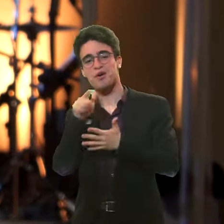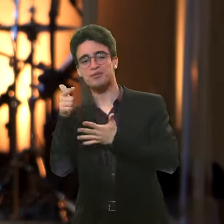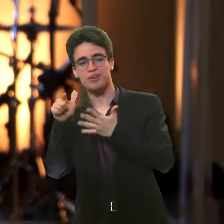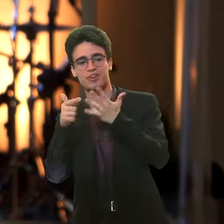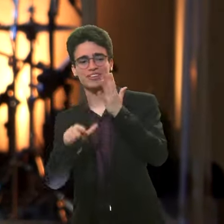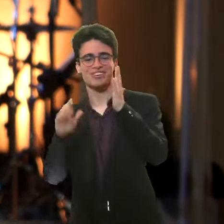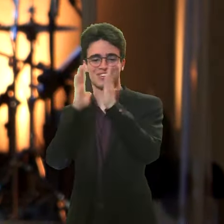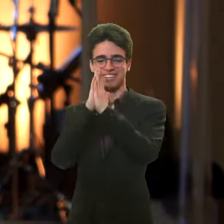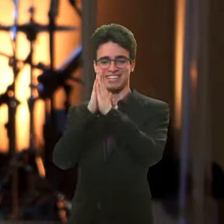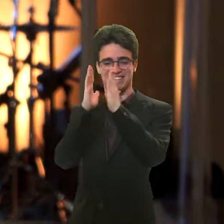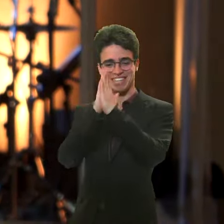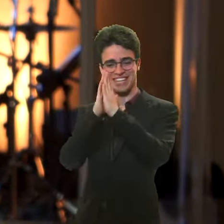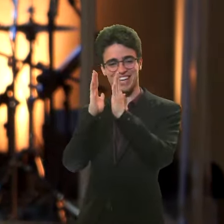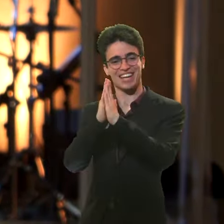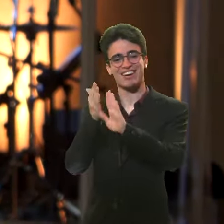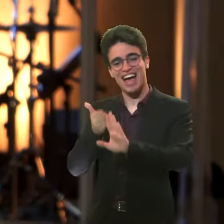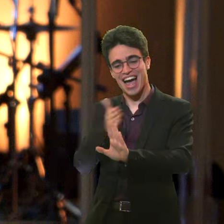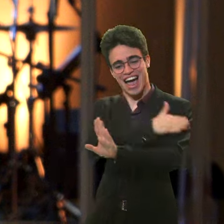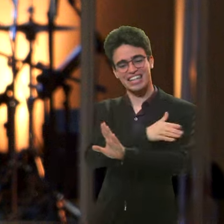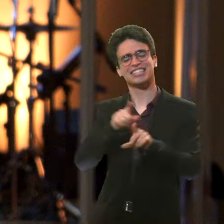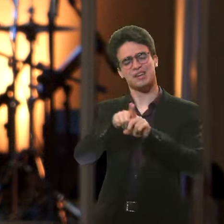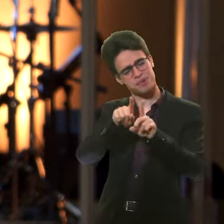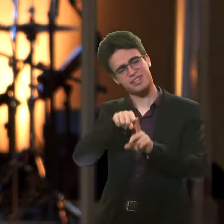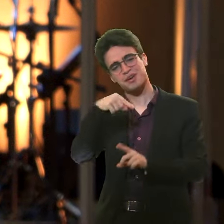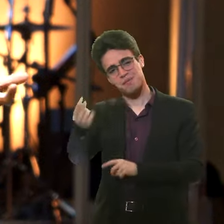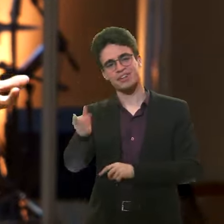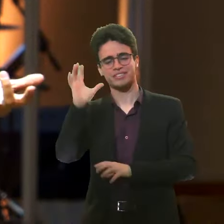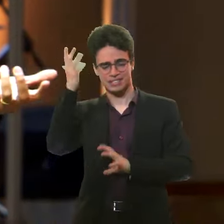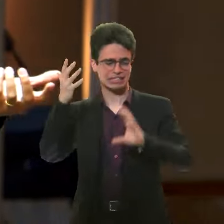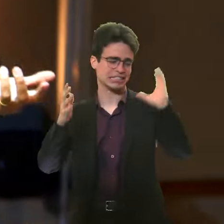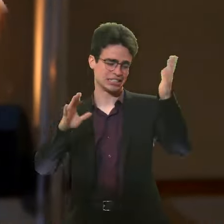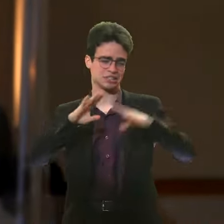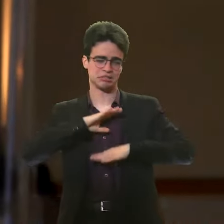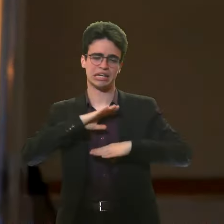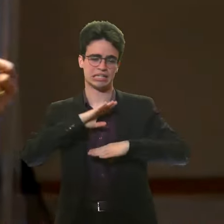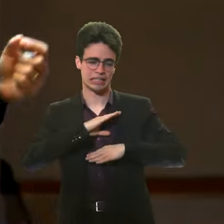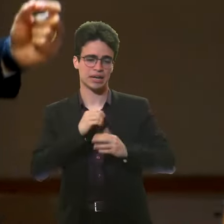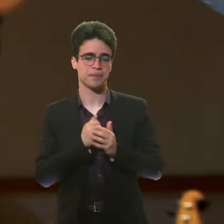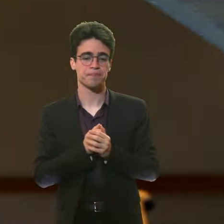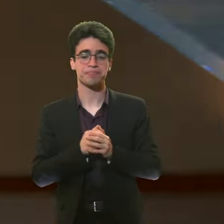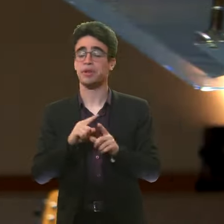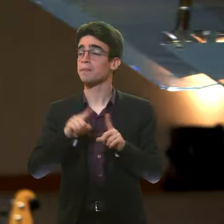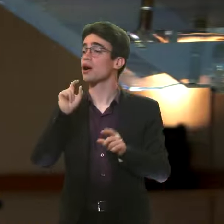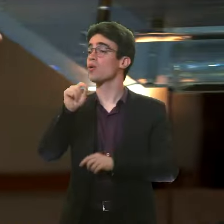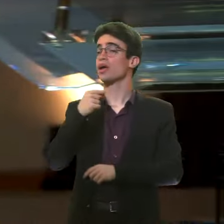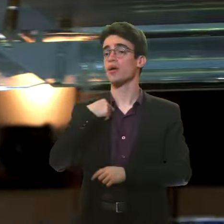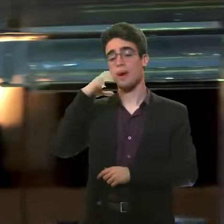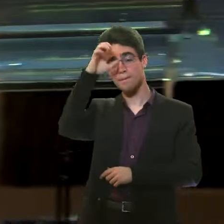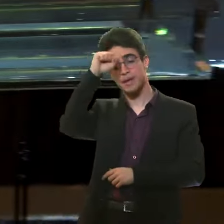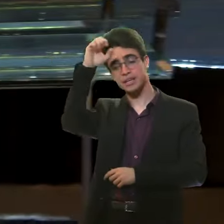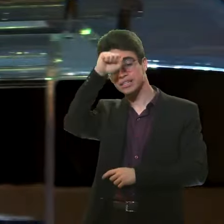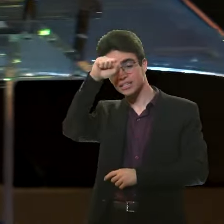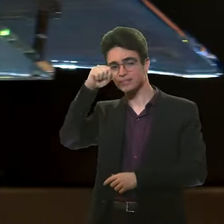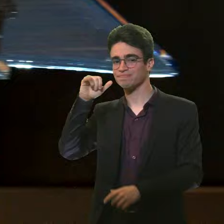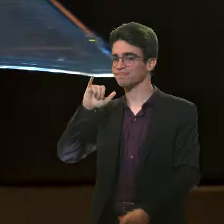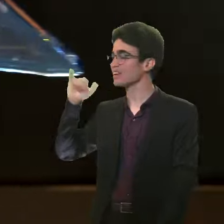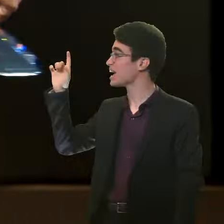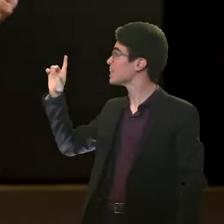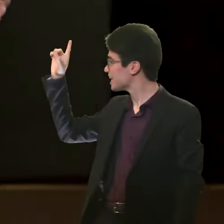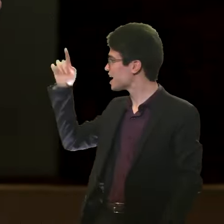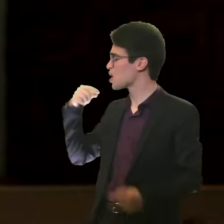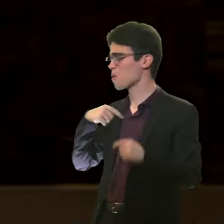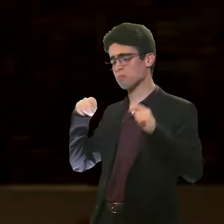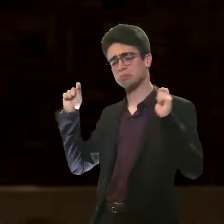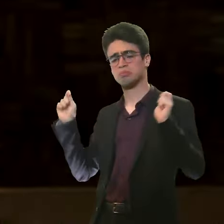época, antes e depois também, em várias outras circunstâncias. Mas sabe o que eu aprendi? Que eu podia fazer isso. Que existia